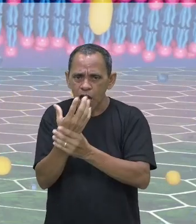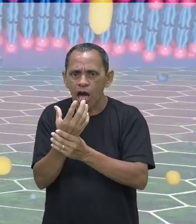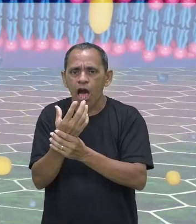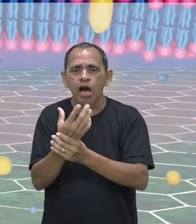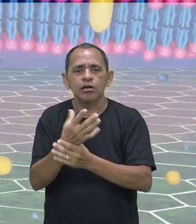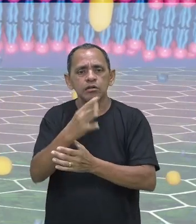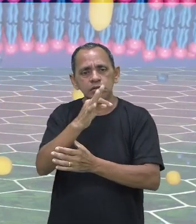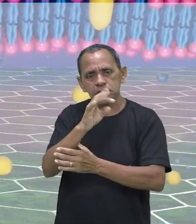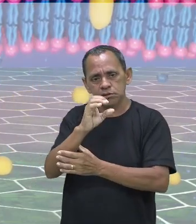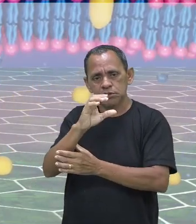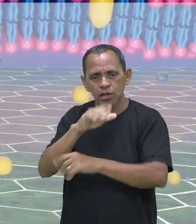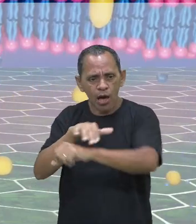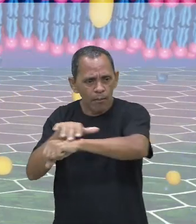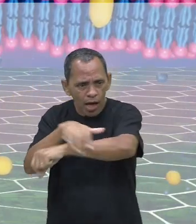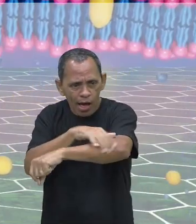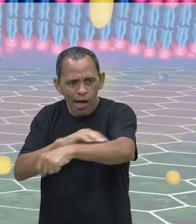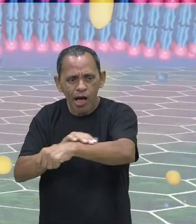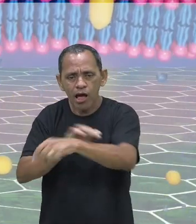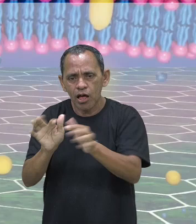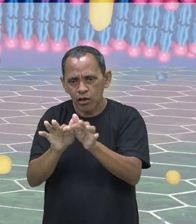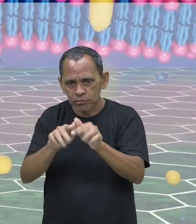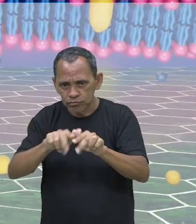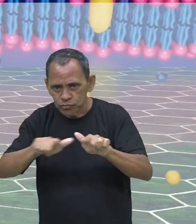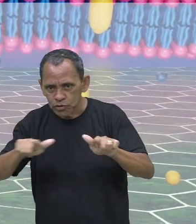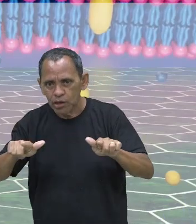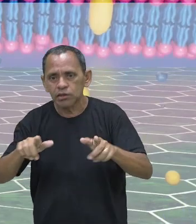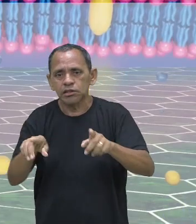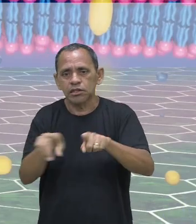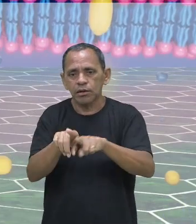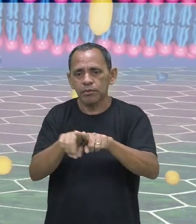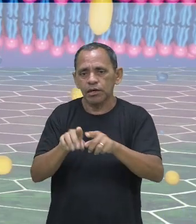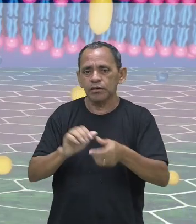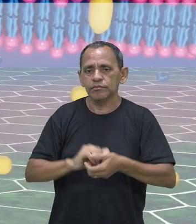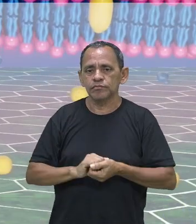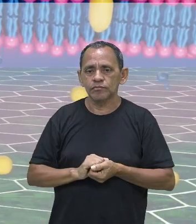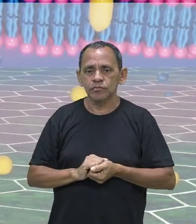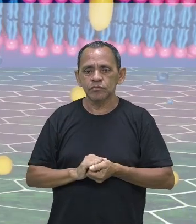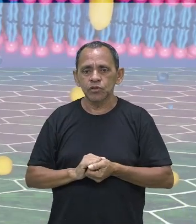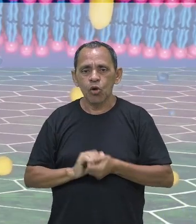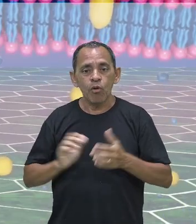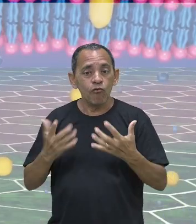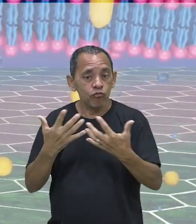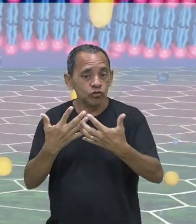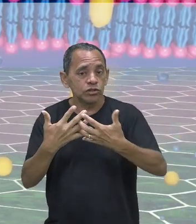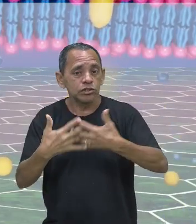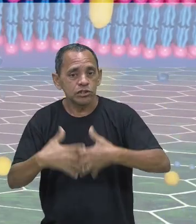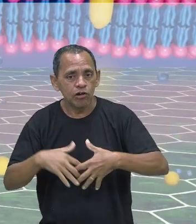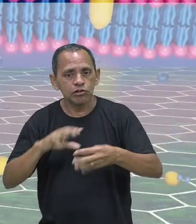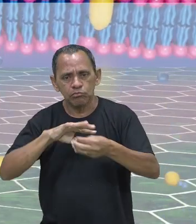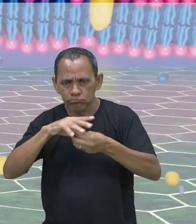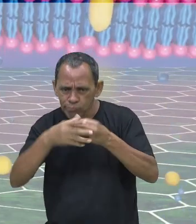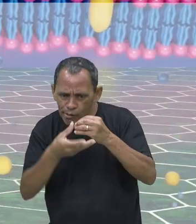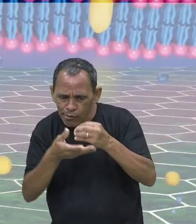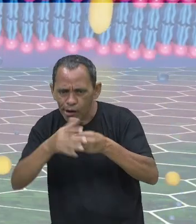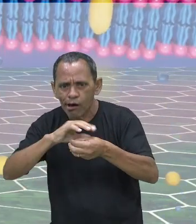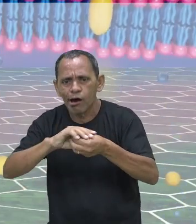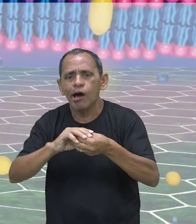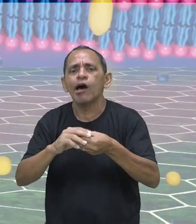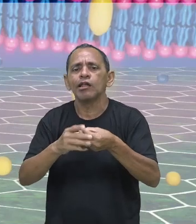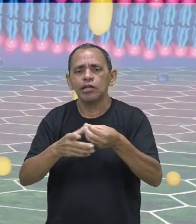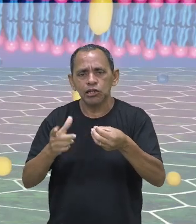essa função aí, uma das funções da membrana plasmática. Elas mantêm uma adesão entre